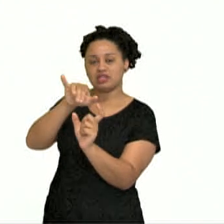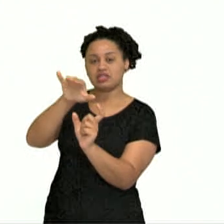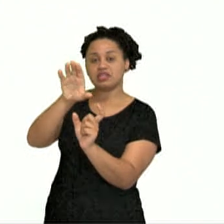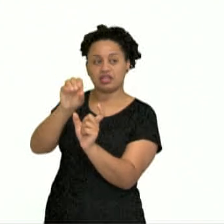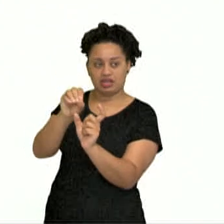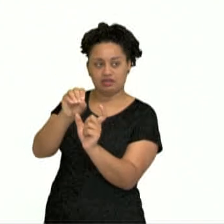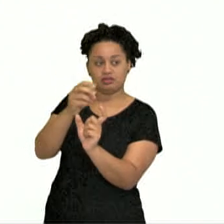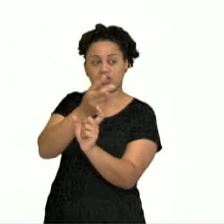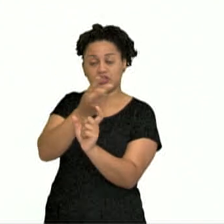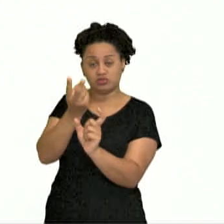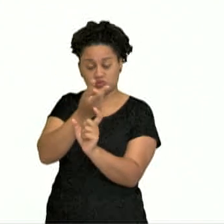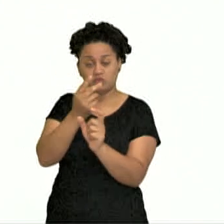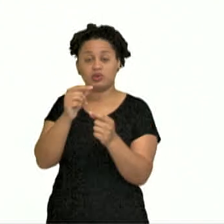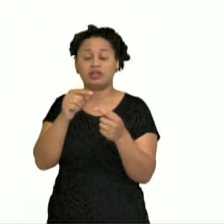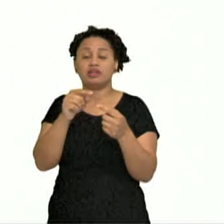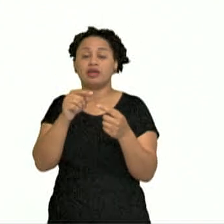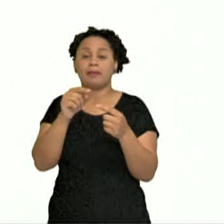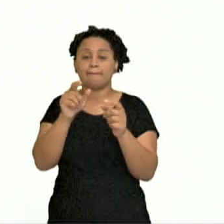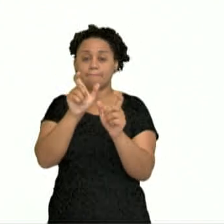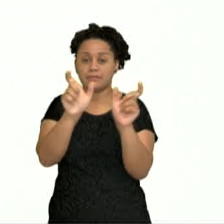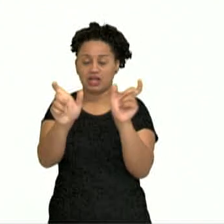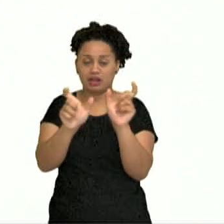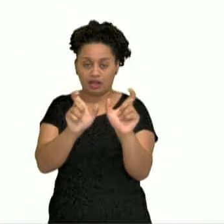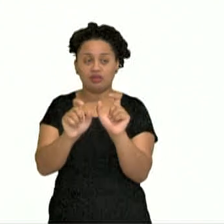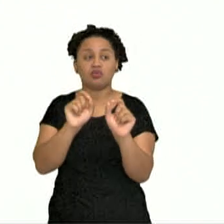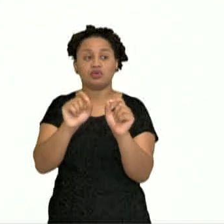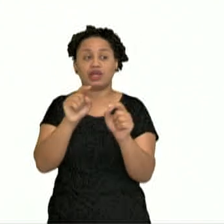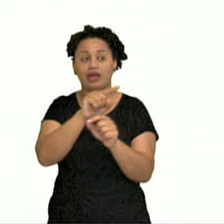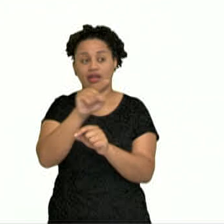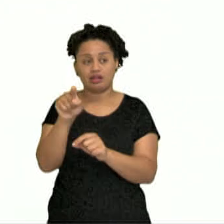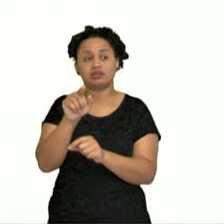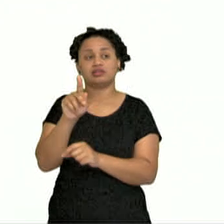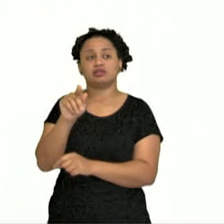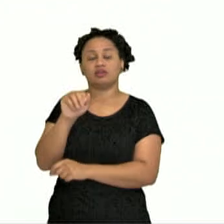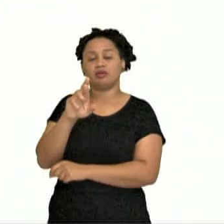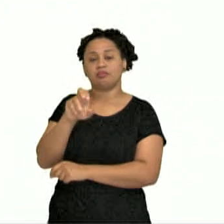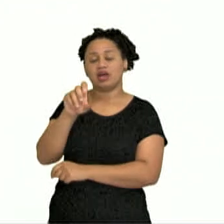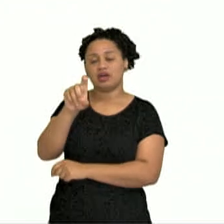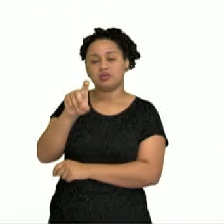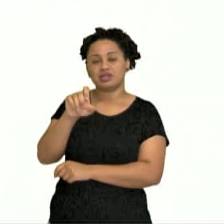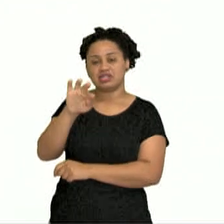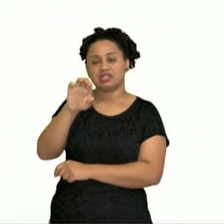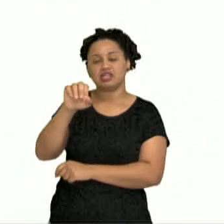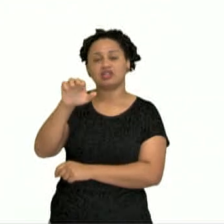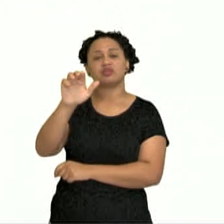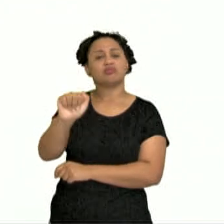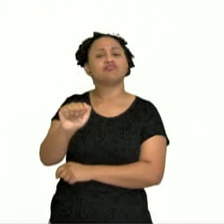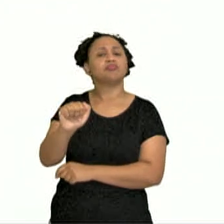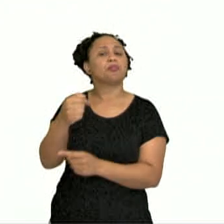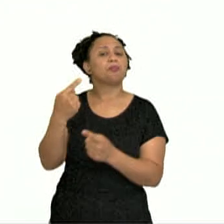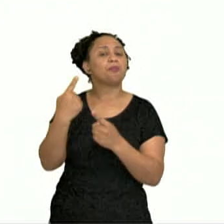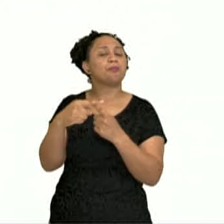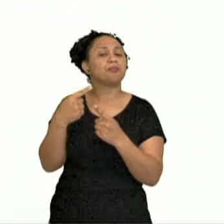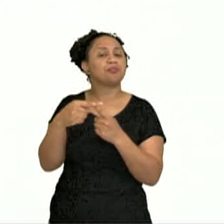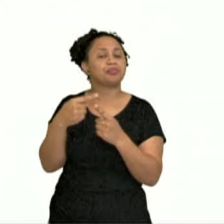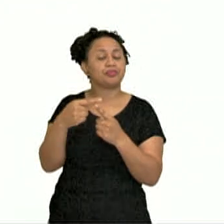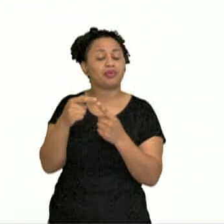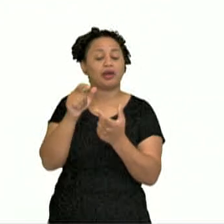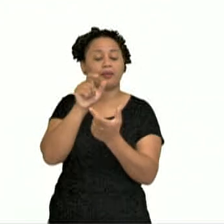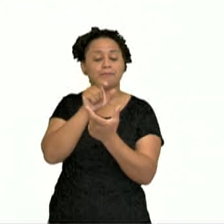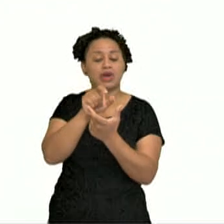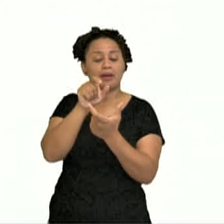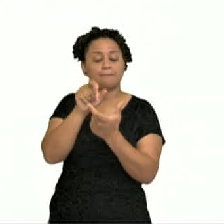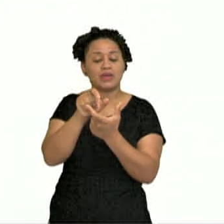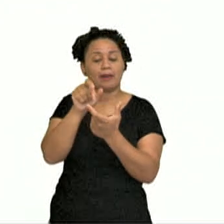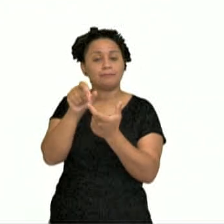língua portuguesa como paroxítonas. Por que, professor, paroxítona? Porque de acordo com a sílaba,